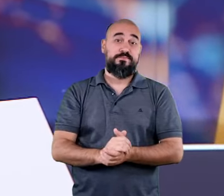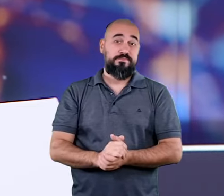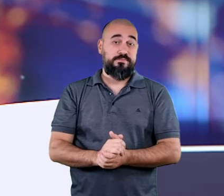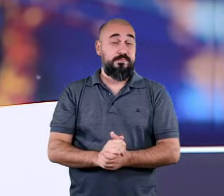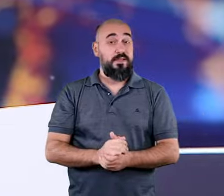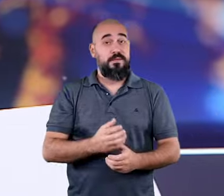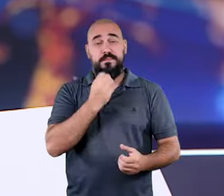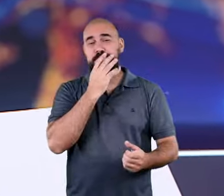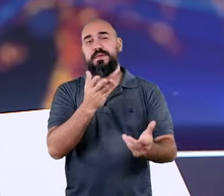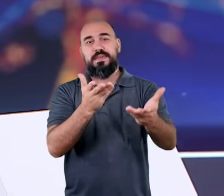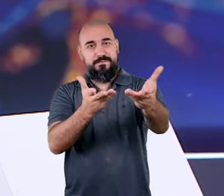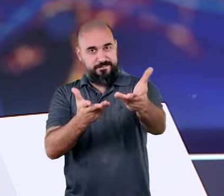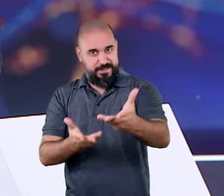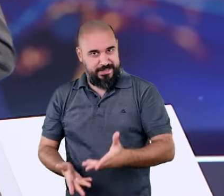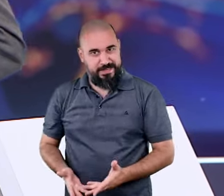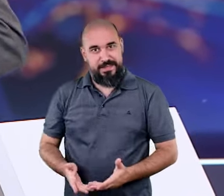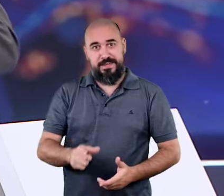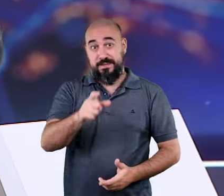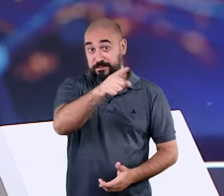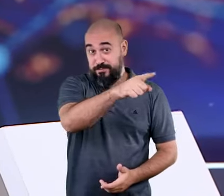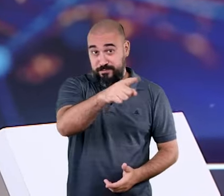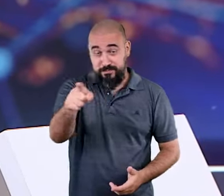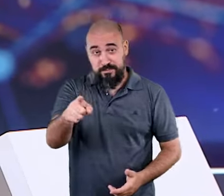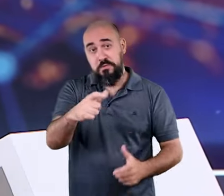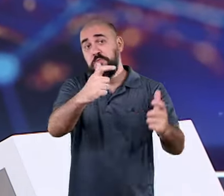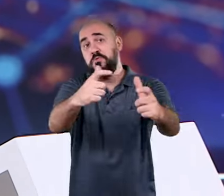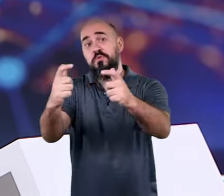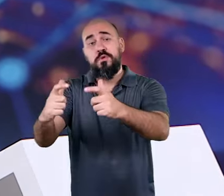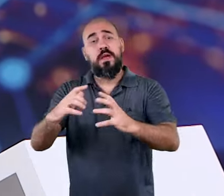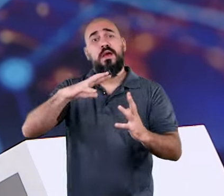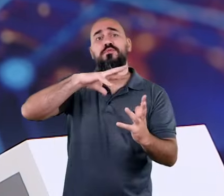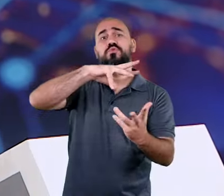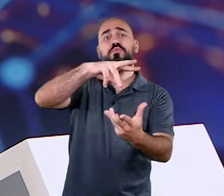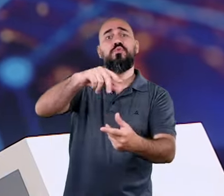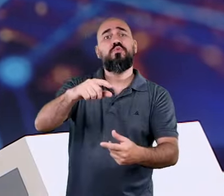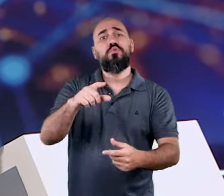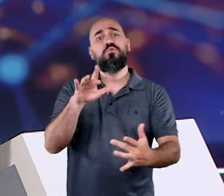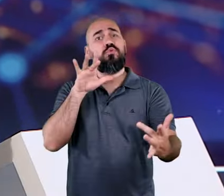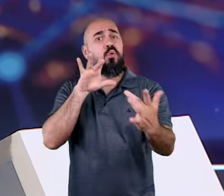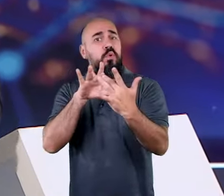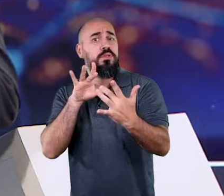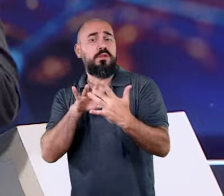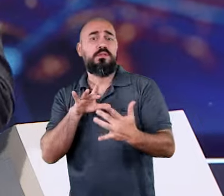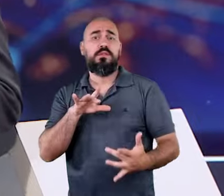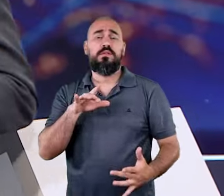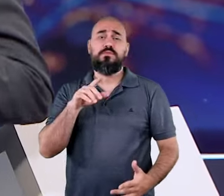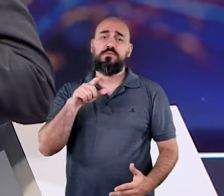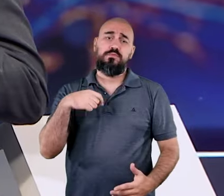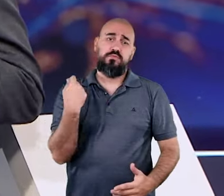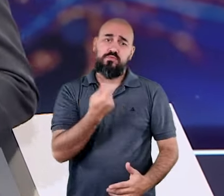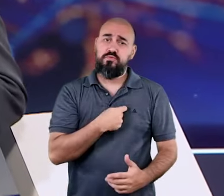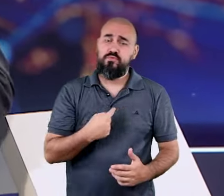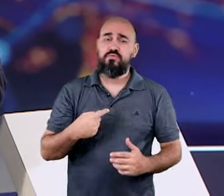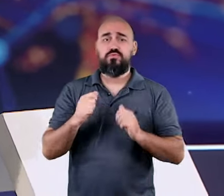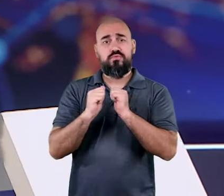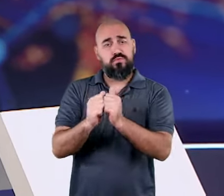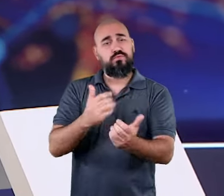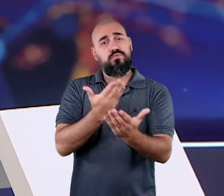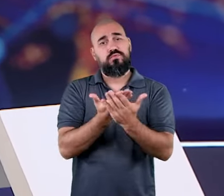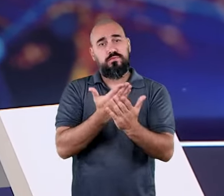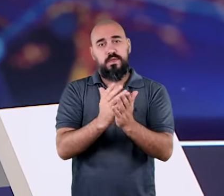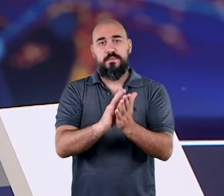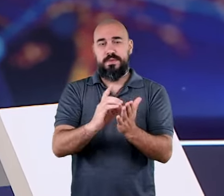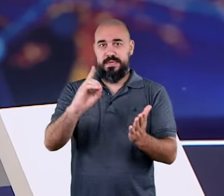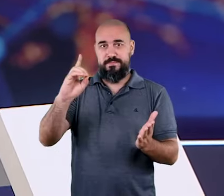Sejam todos muito bem-vindos, diferentes lugares do mundo que estão conectados comigo no estudo da Palavra do